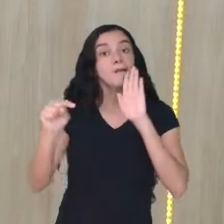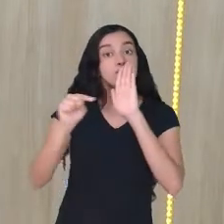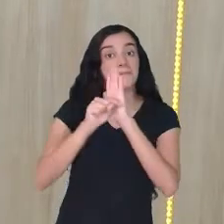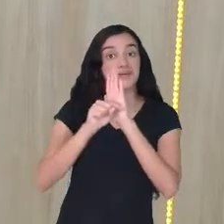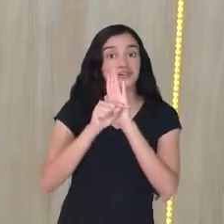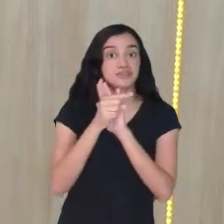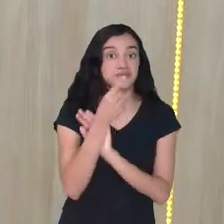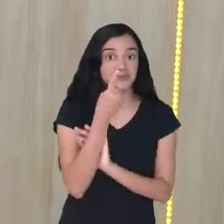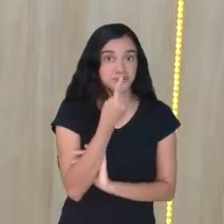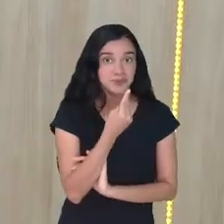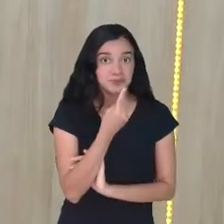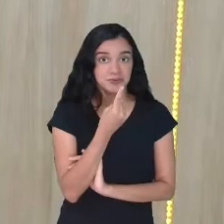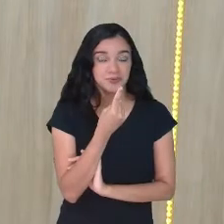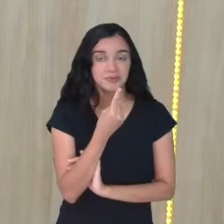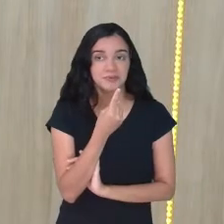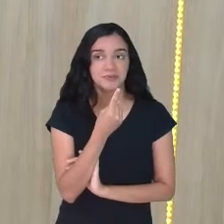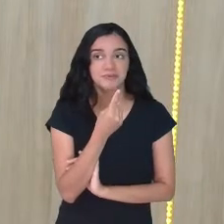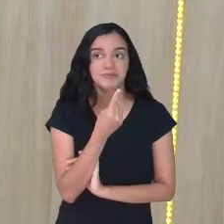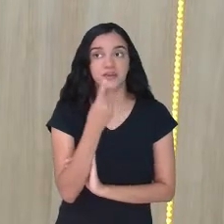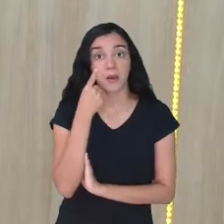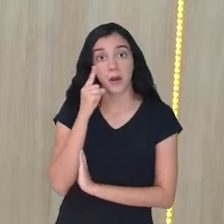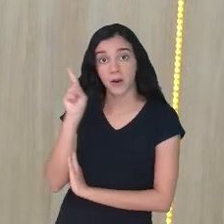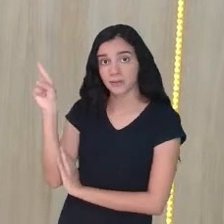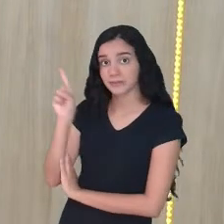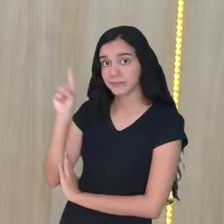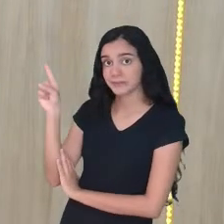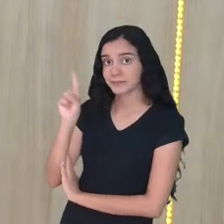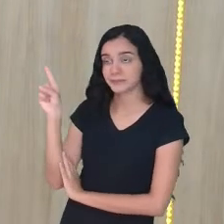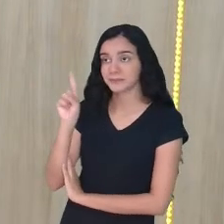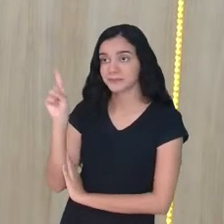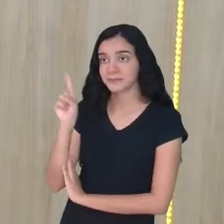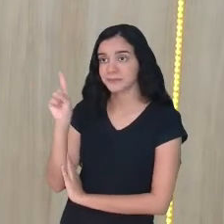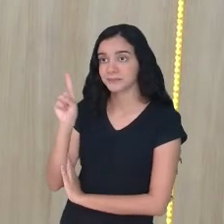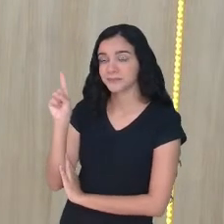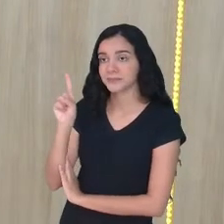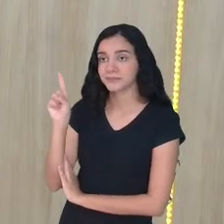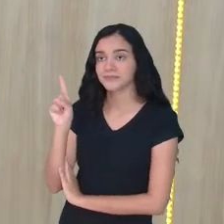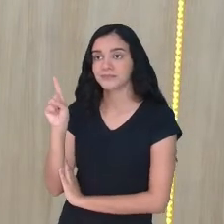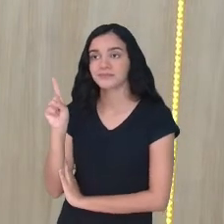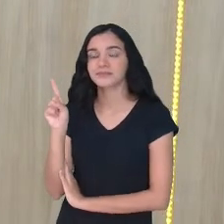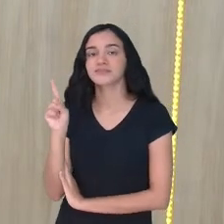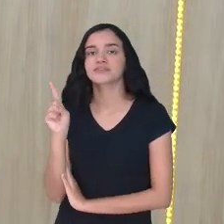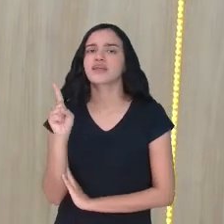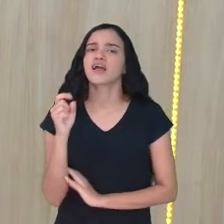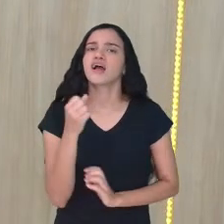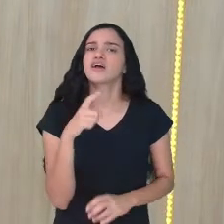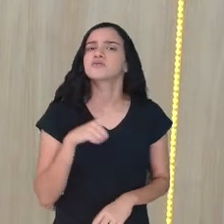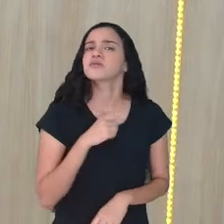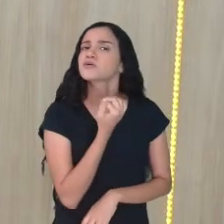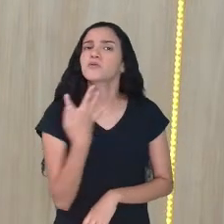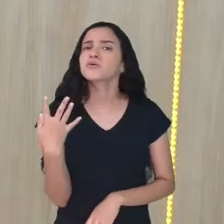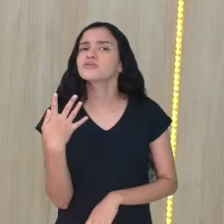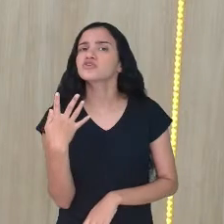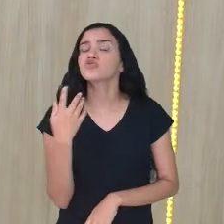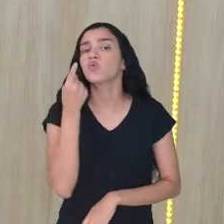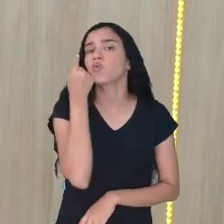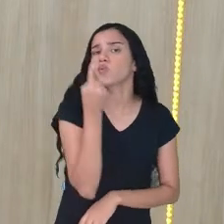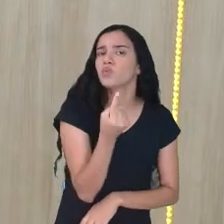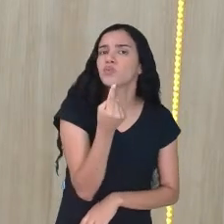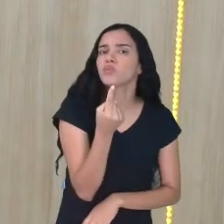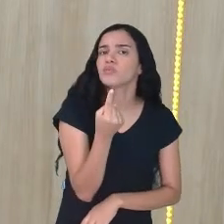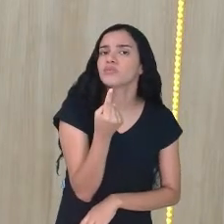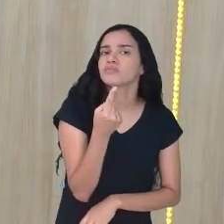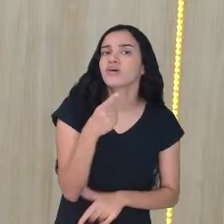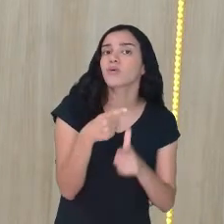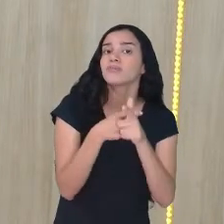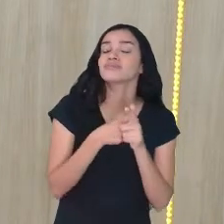1. Então, eu estava aqui no menos 1. Daqui para cá tem quanto? Tem 1. Então, eu passei a